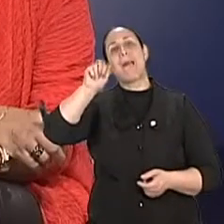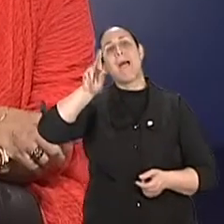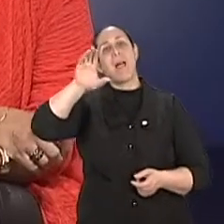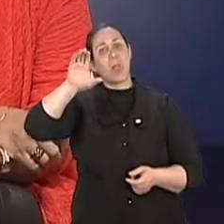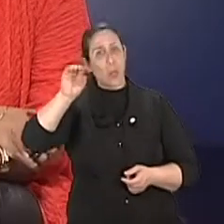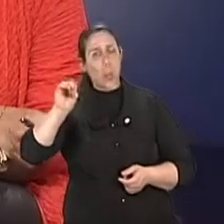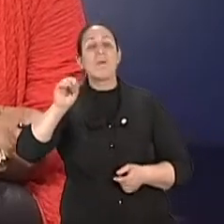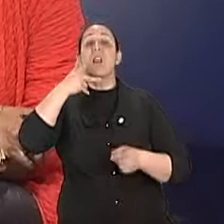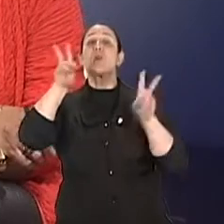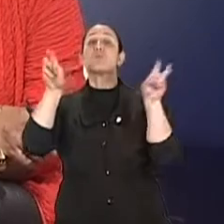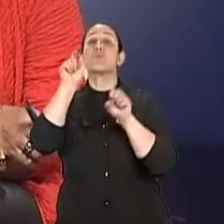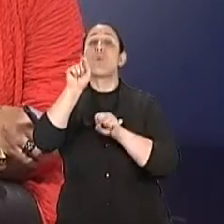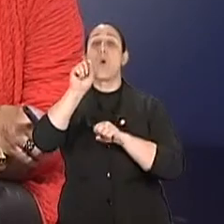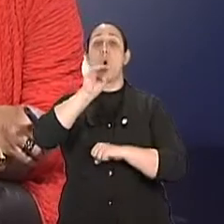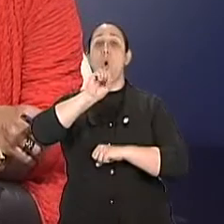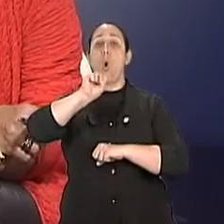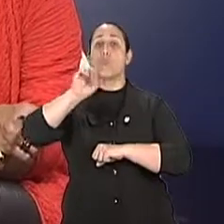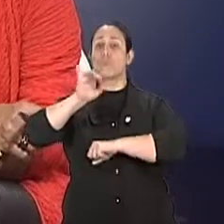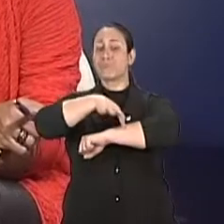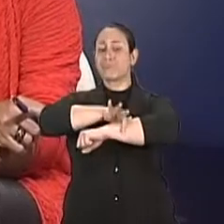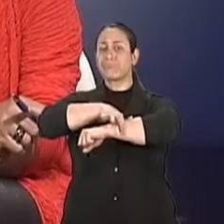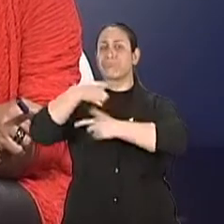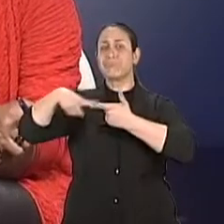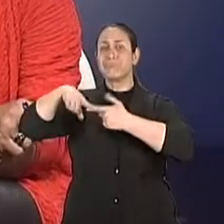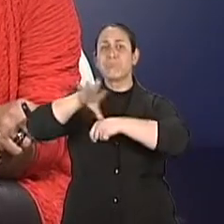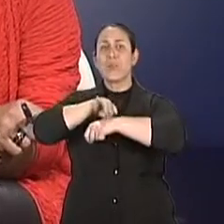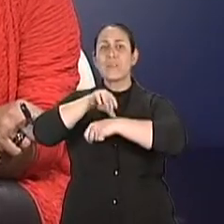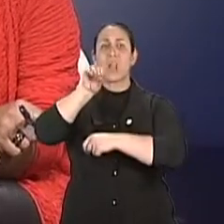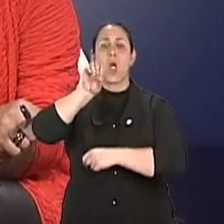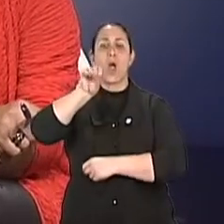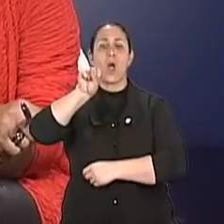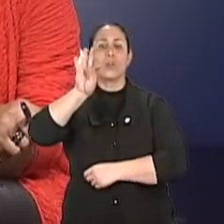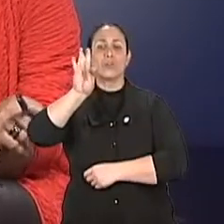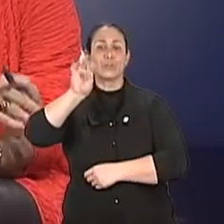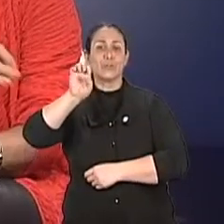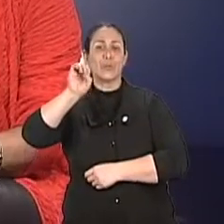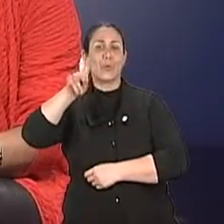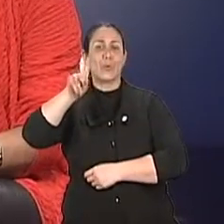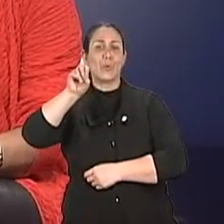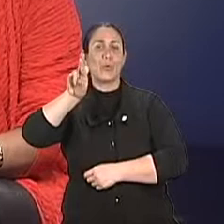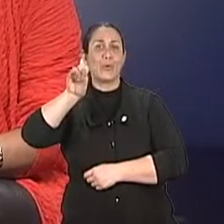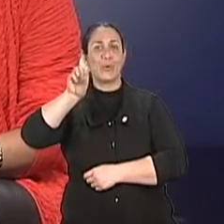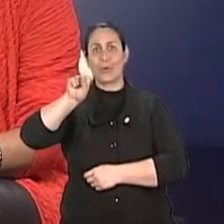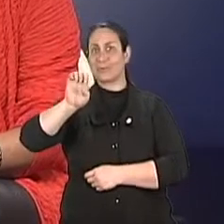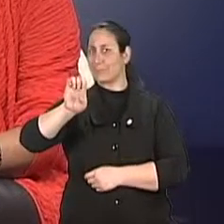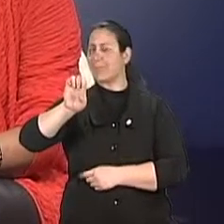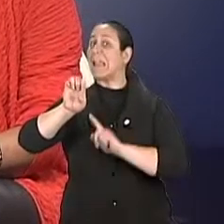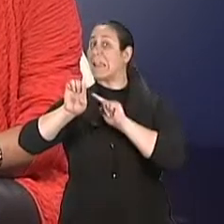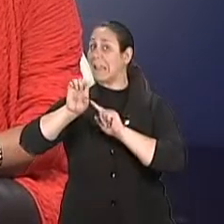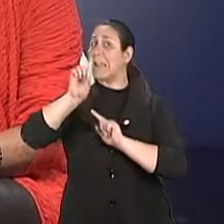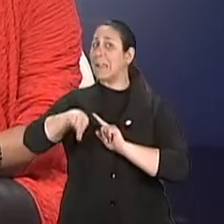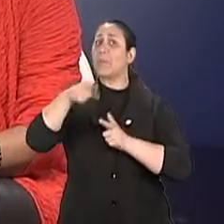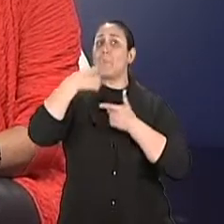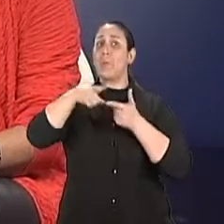sobre osteoporose. Será que todos vamos ter? Parece que aí é uma questão de prevenção e faz toda a diferença.